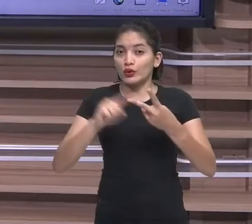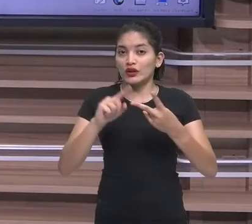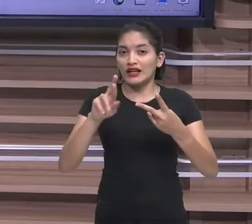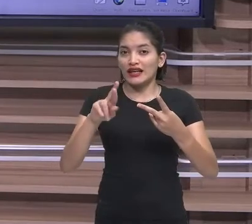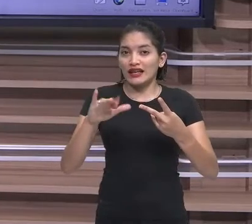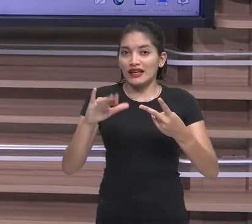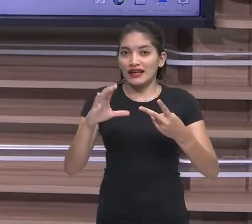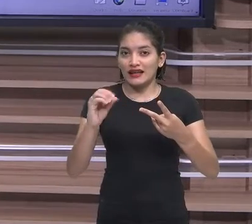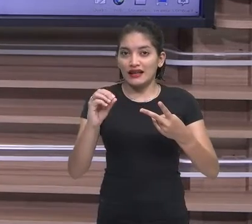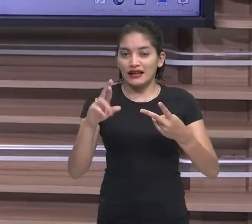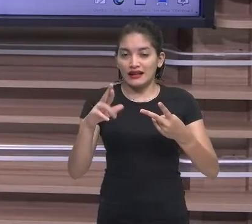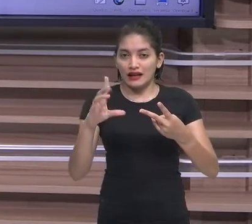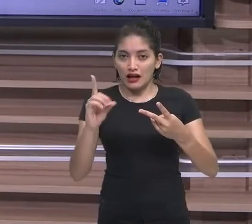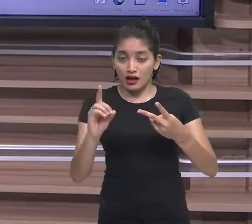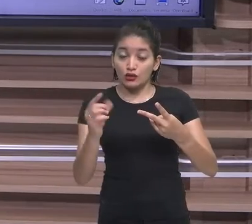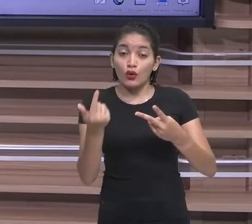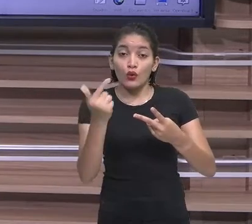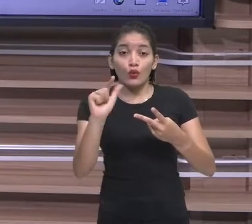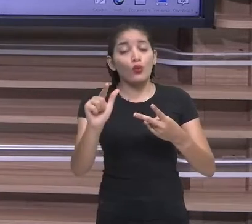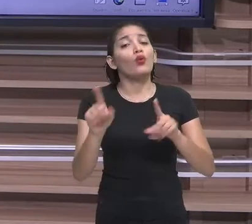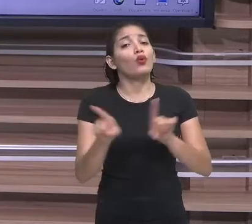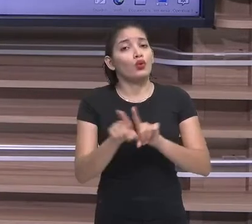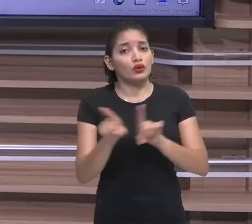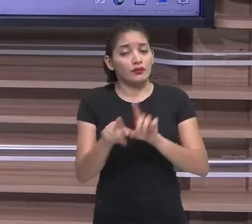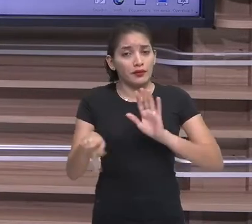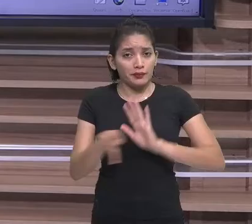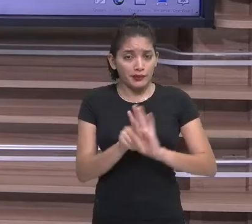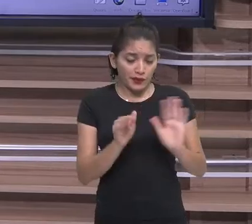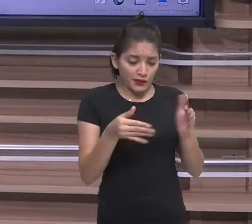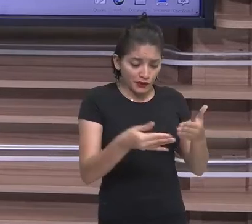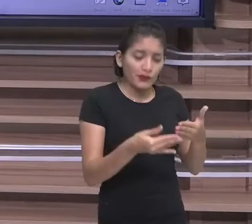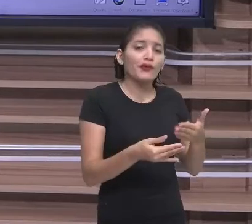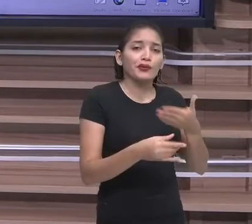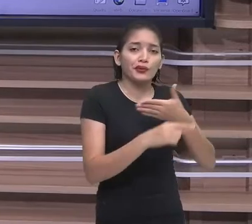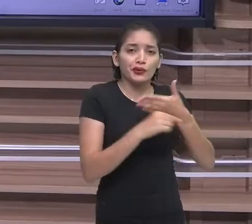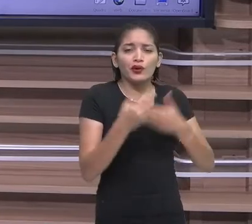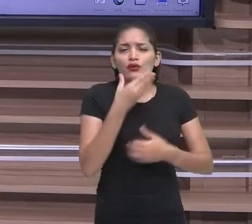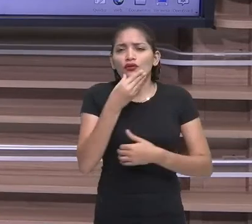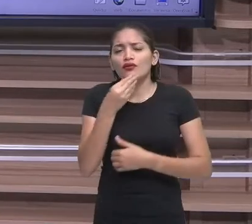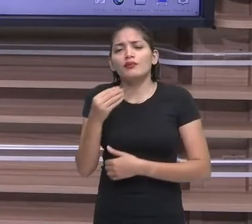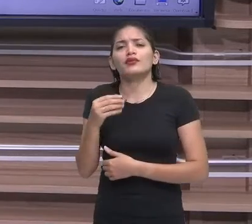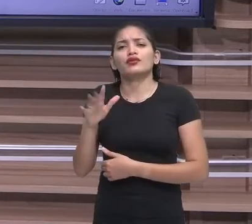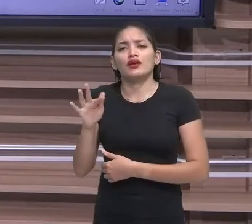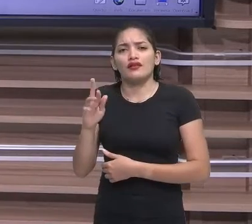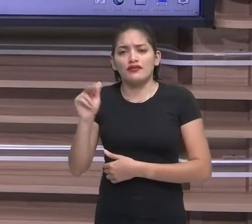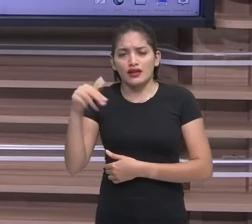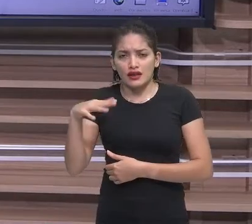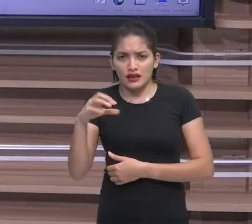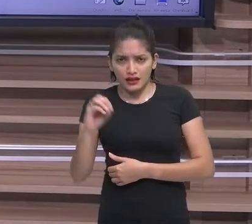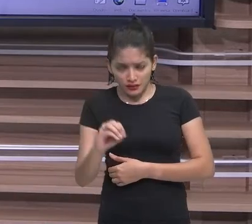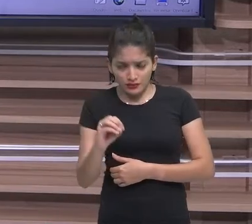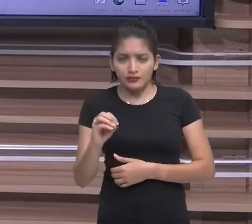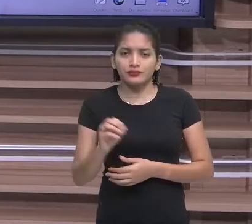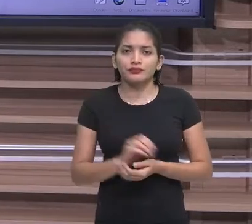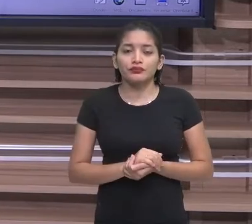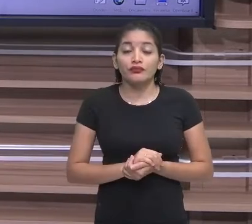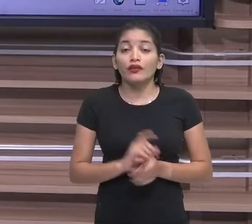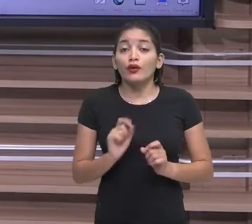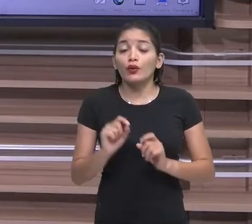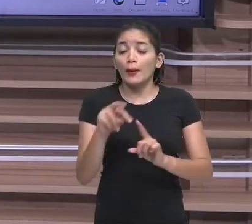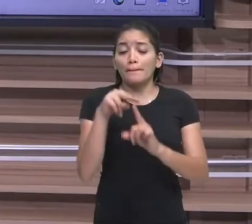Ricardo Reis, o outro heterônimo de Fernando Pessoa, também tão famoso quanto Álvaro de Campos, e